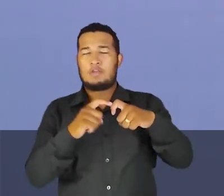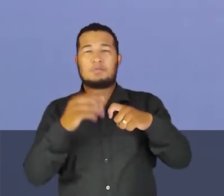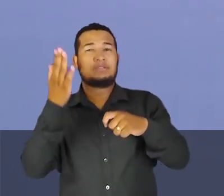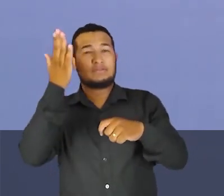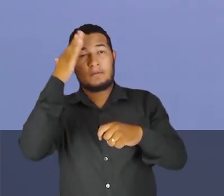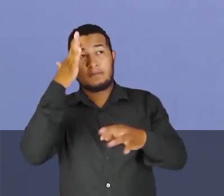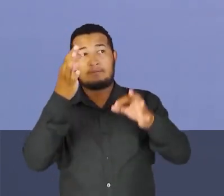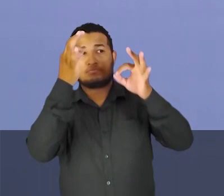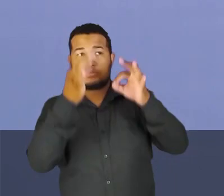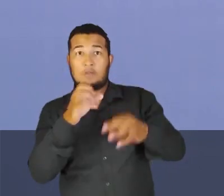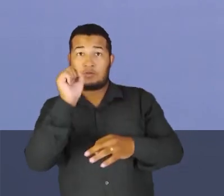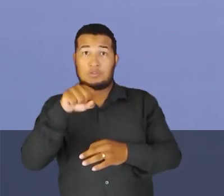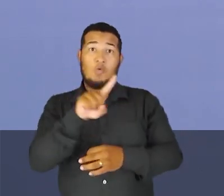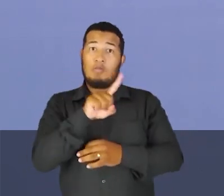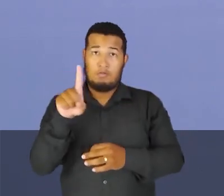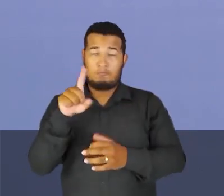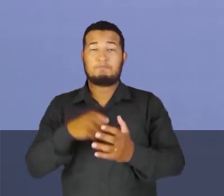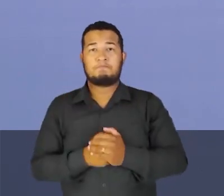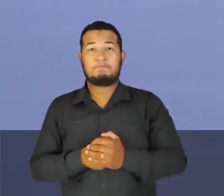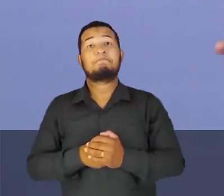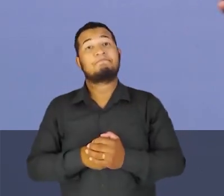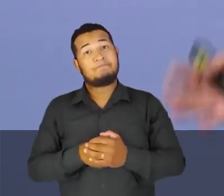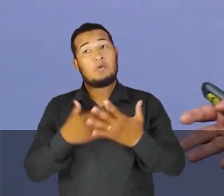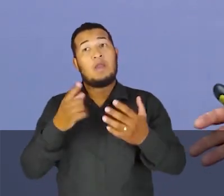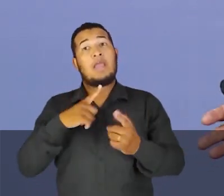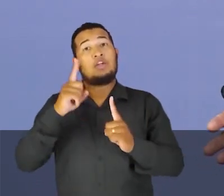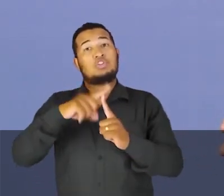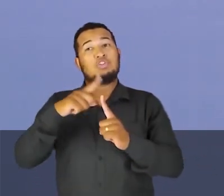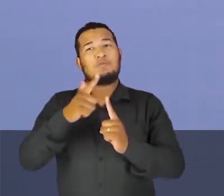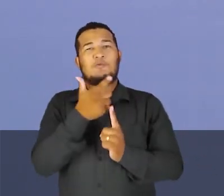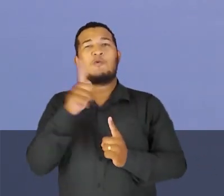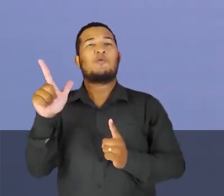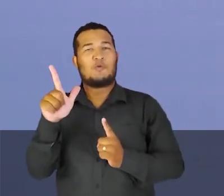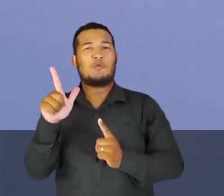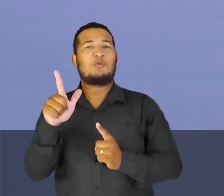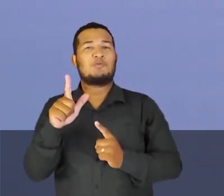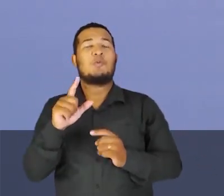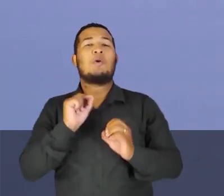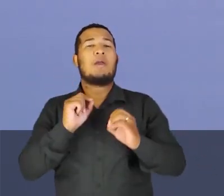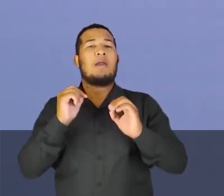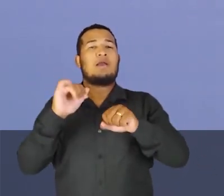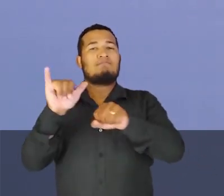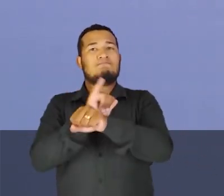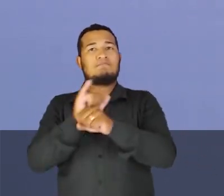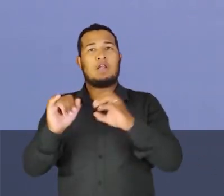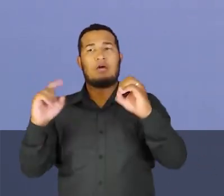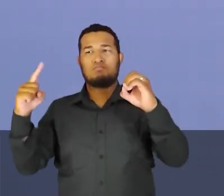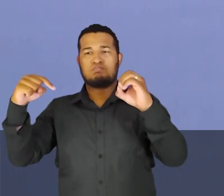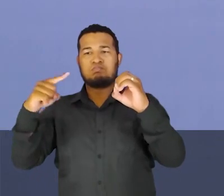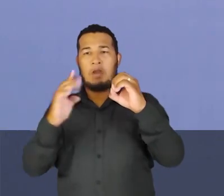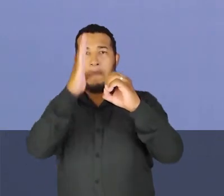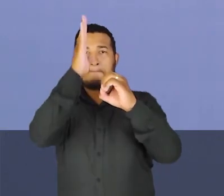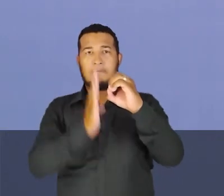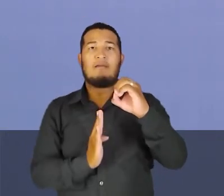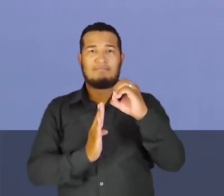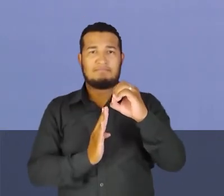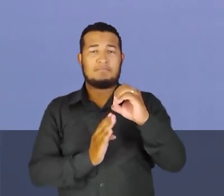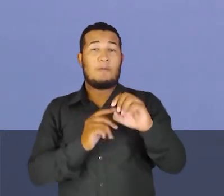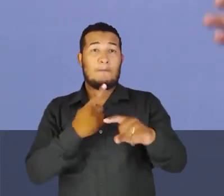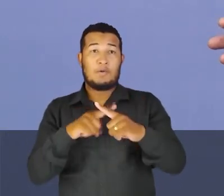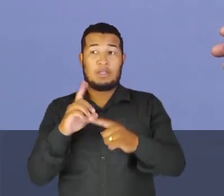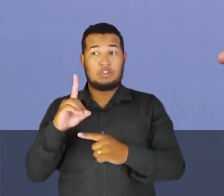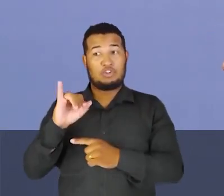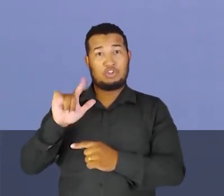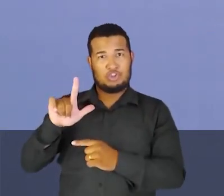está tudo certo, ok? Então, esse é mais um tipo de método de barreira. Só lembrando que o DIU, diferente